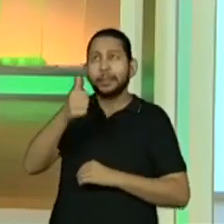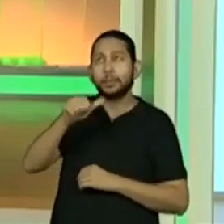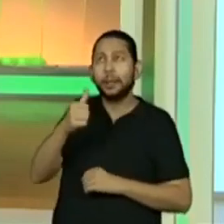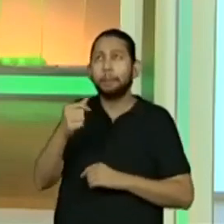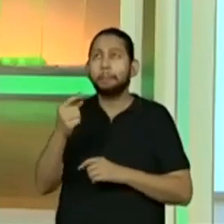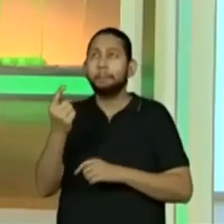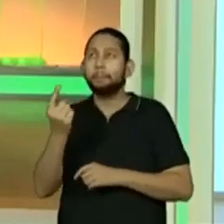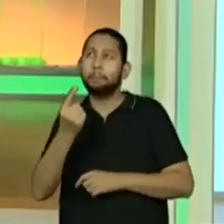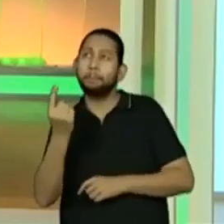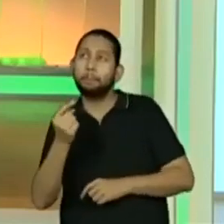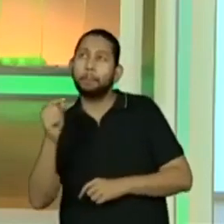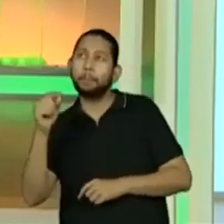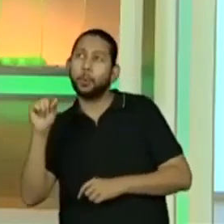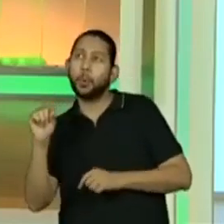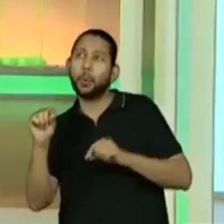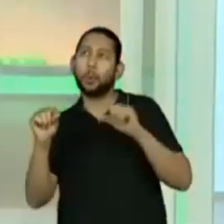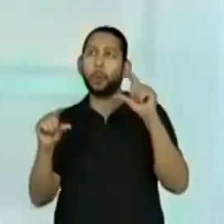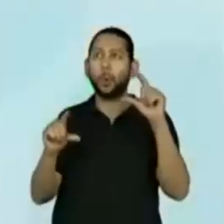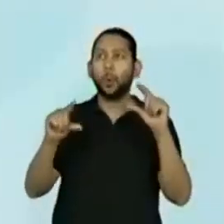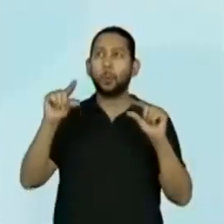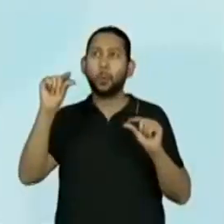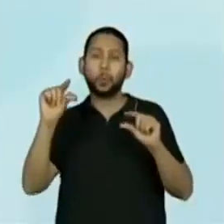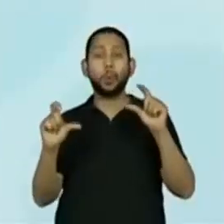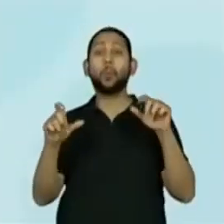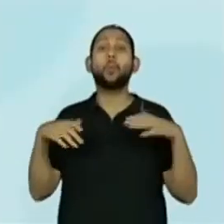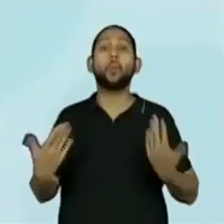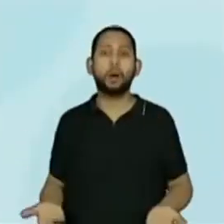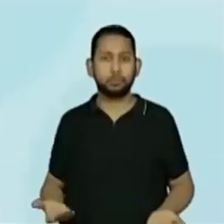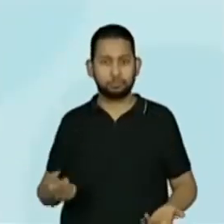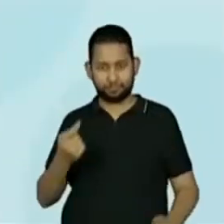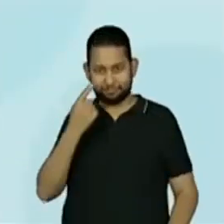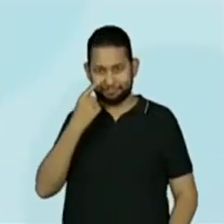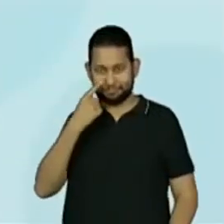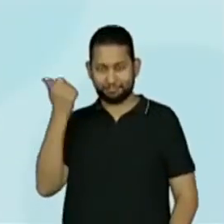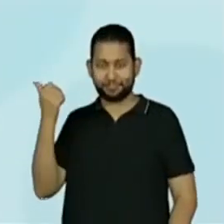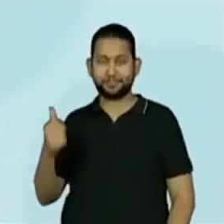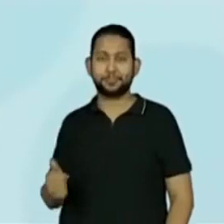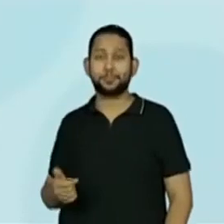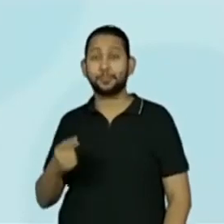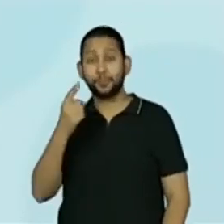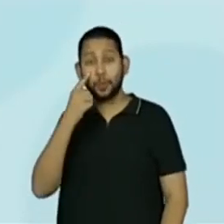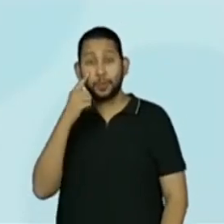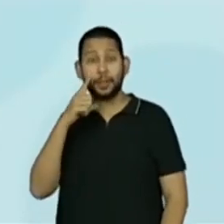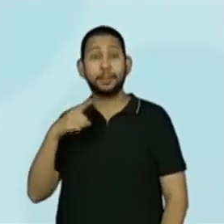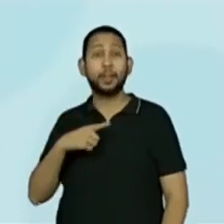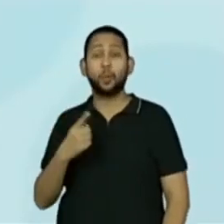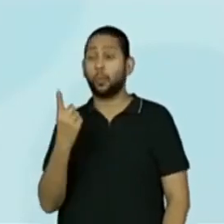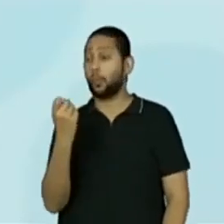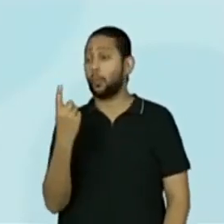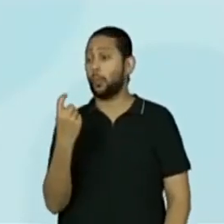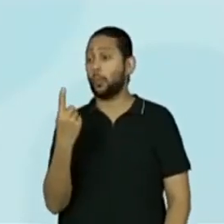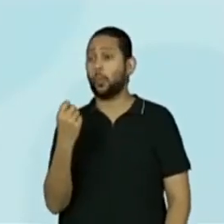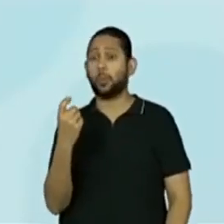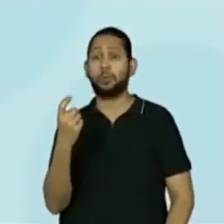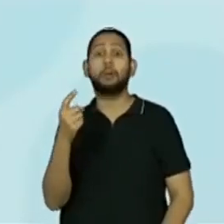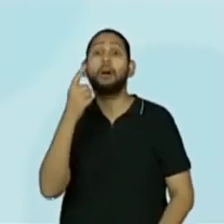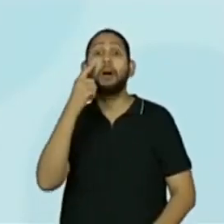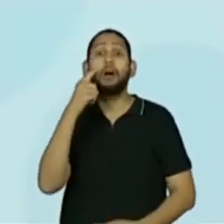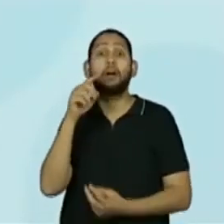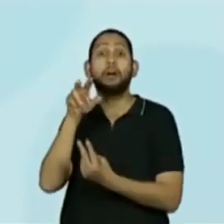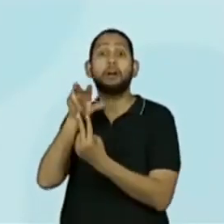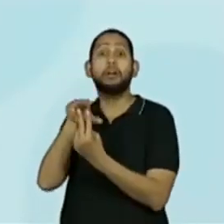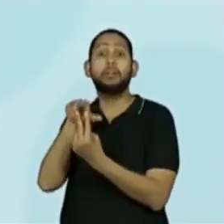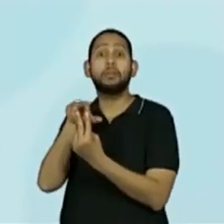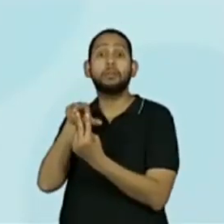vem primeiro ou quem vem por último. Então, vamos olhar, olha só. Nós temos aqui um único que tem